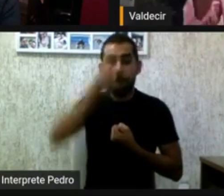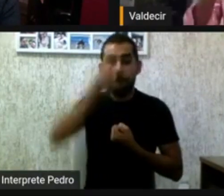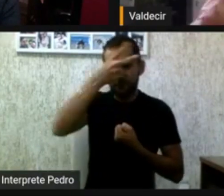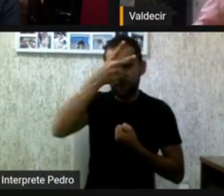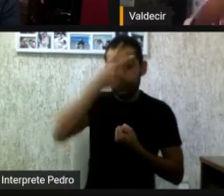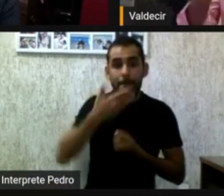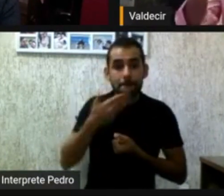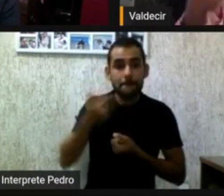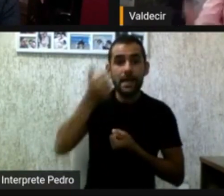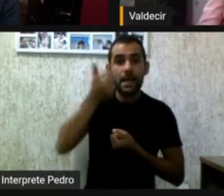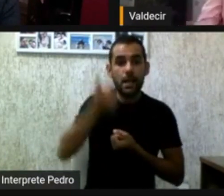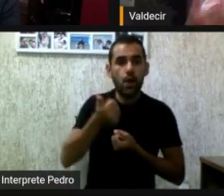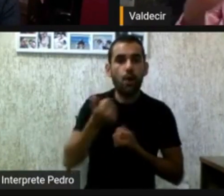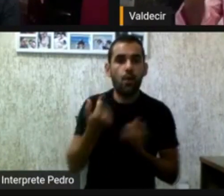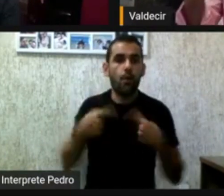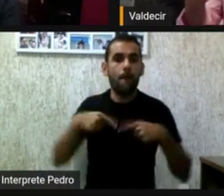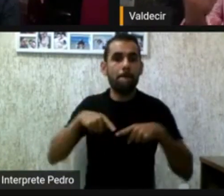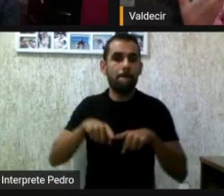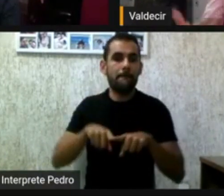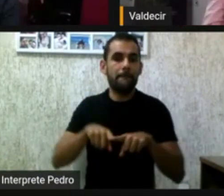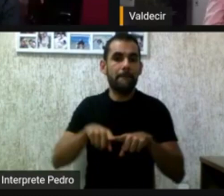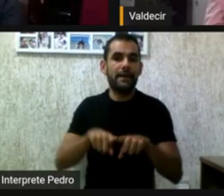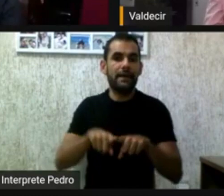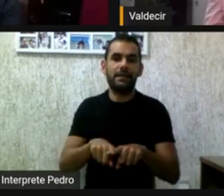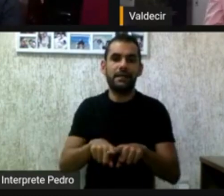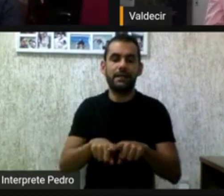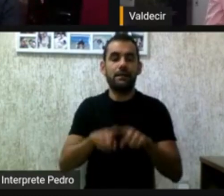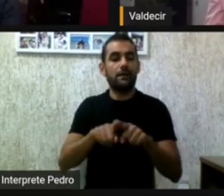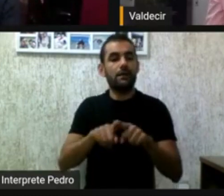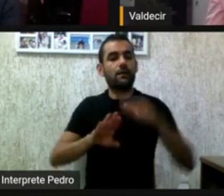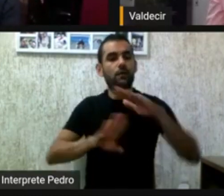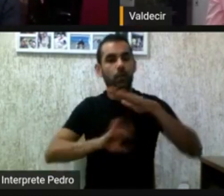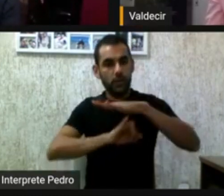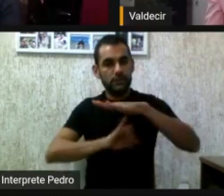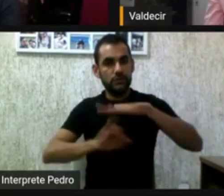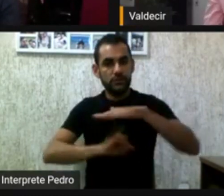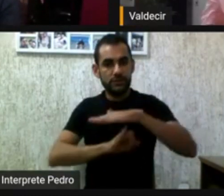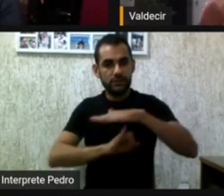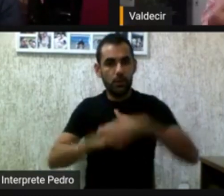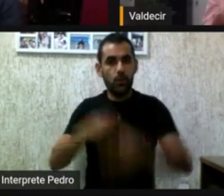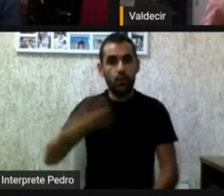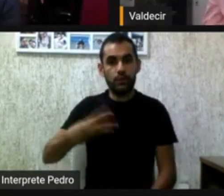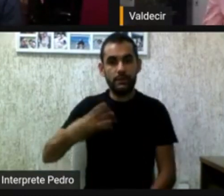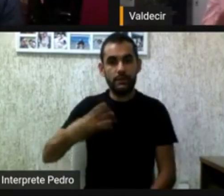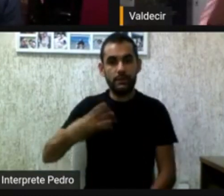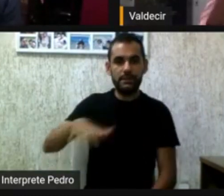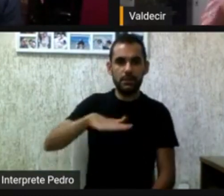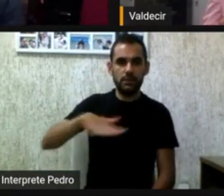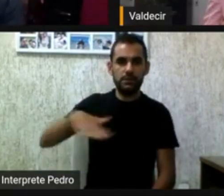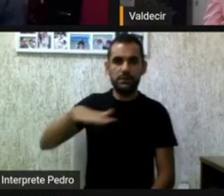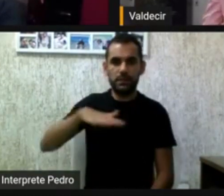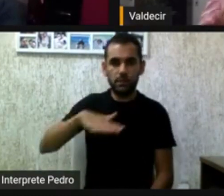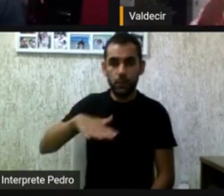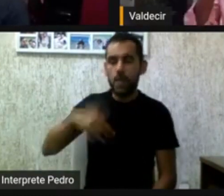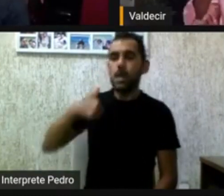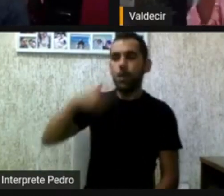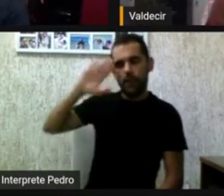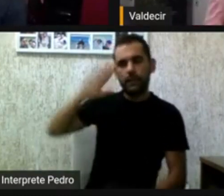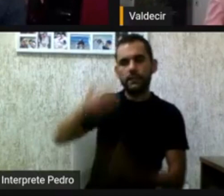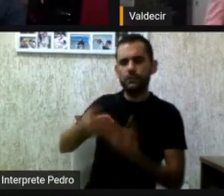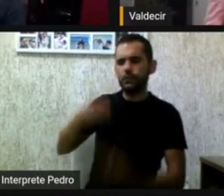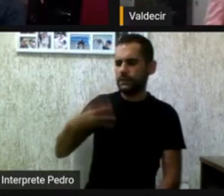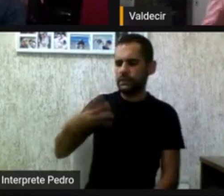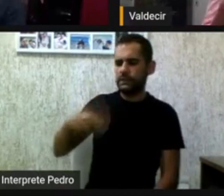prefeitura realizar parcerias com essas instituições do terceiro setor. Eu acredito muito que o terceiro setor, ele